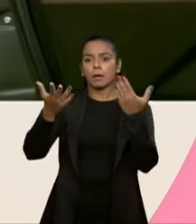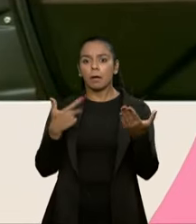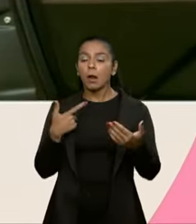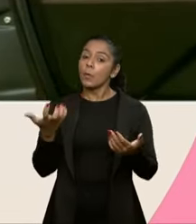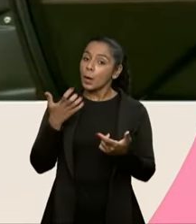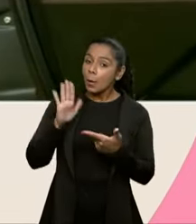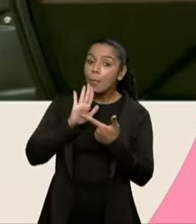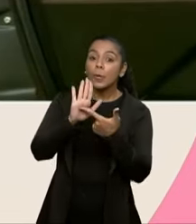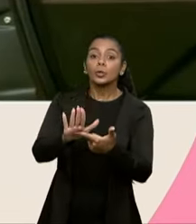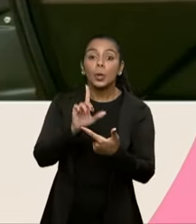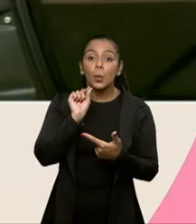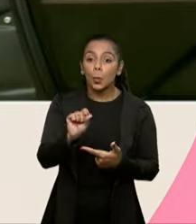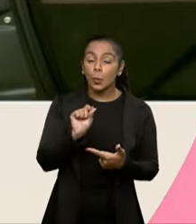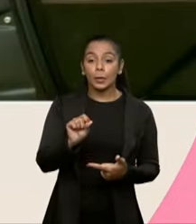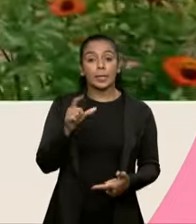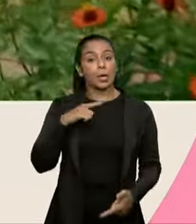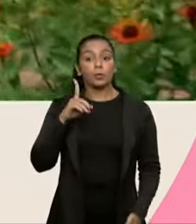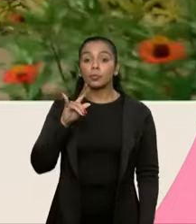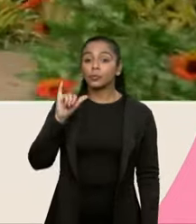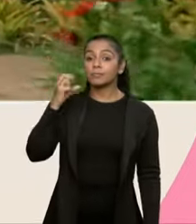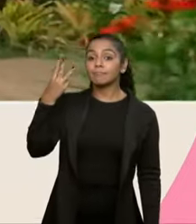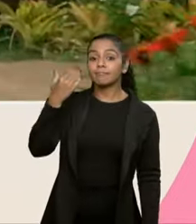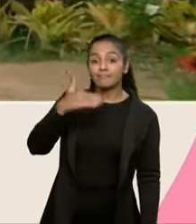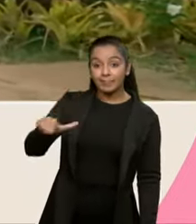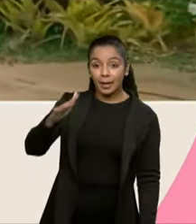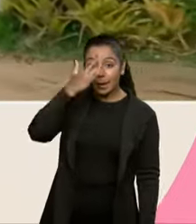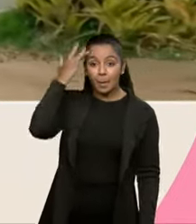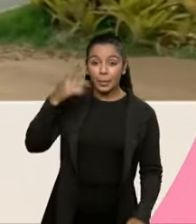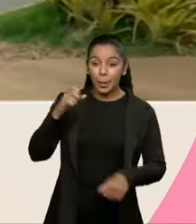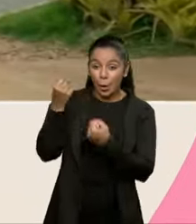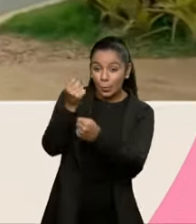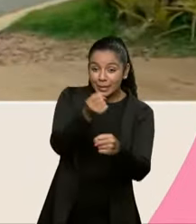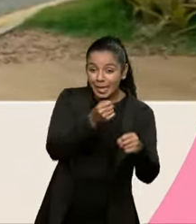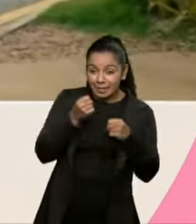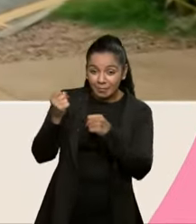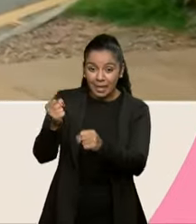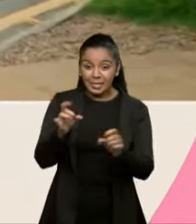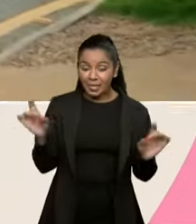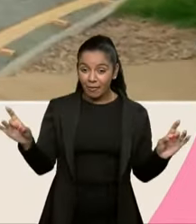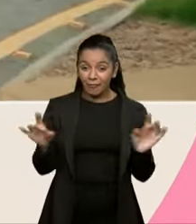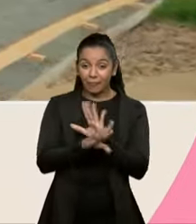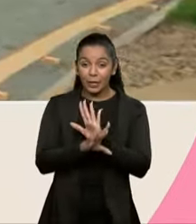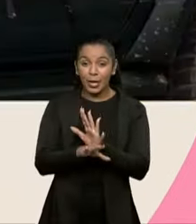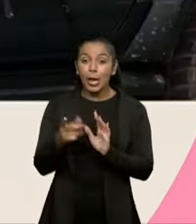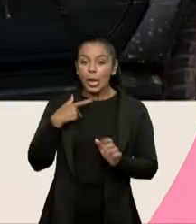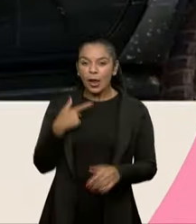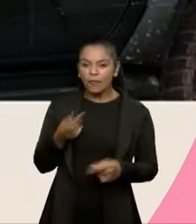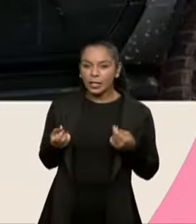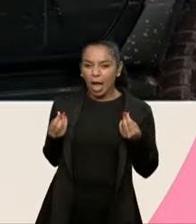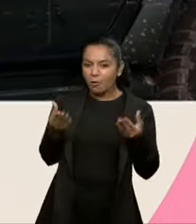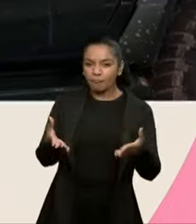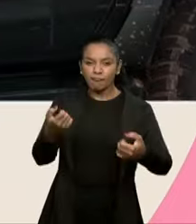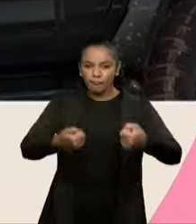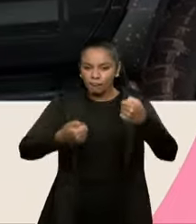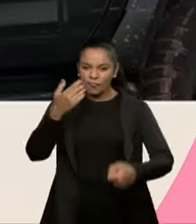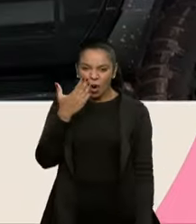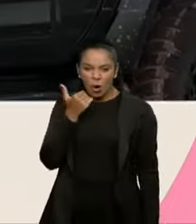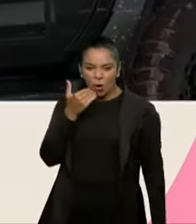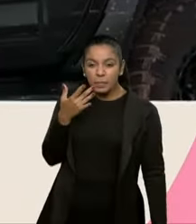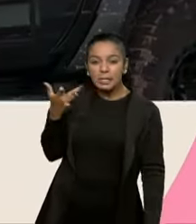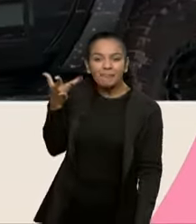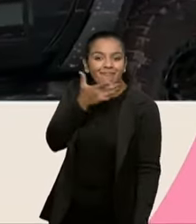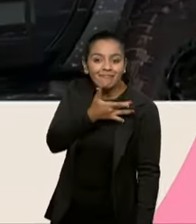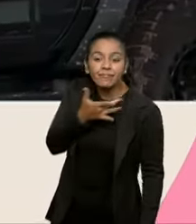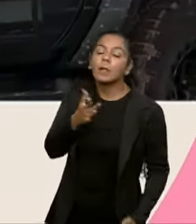quero mostrar o quê? Eu quero um dia, 3h30 da manhã, quando o pessoal da limpeza estiver saindo com aquele lanchinho, eu vou estar com o meu caminhão com puta rango para esses caras, entendeu? Para a gente